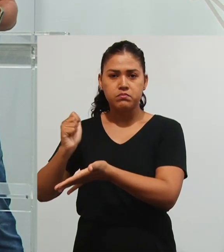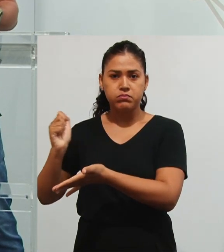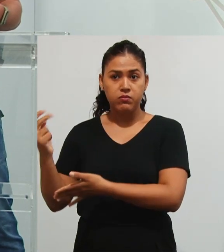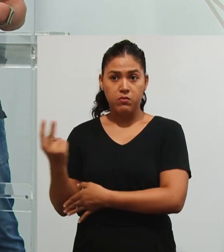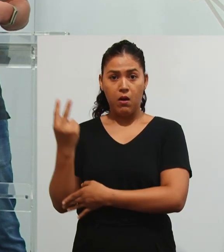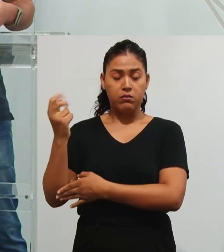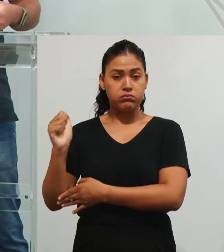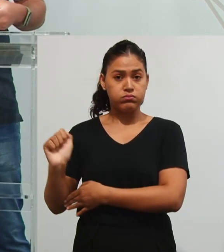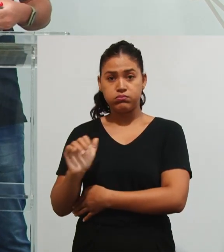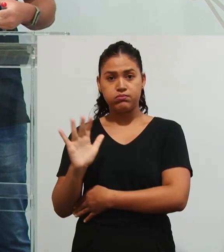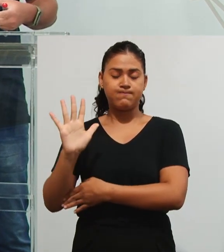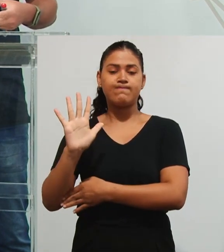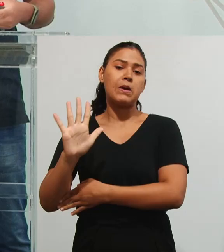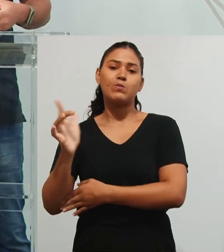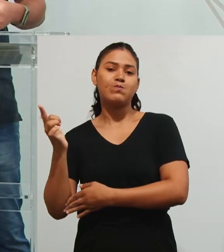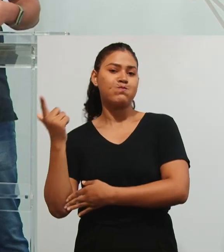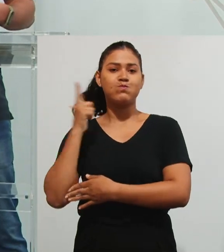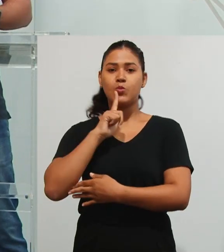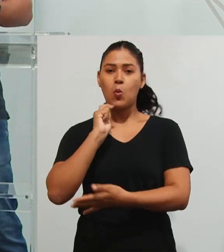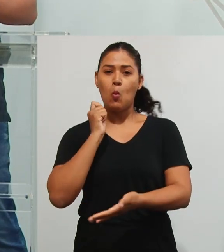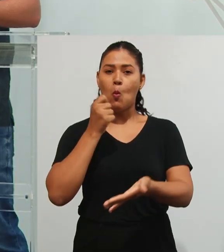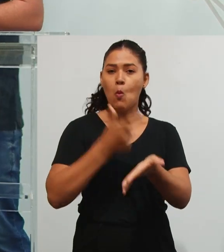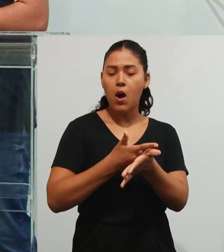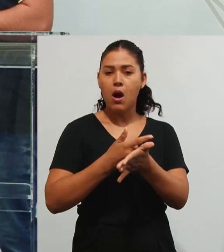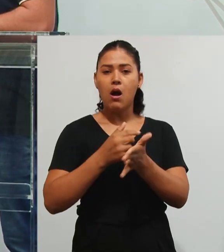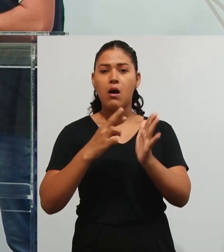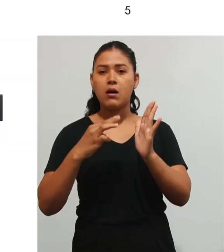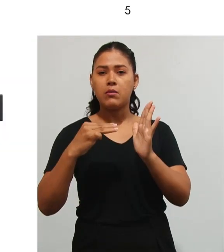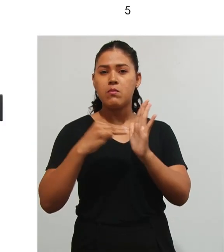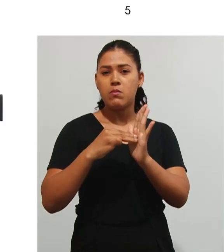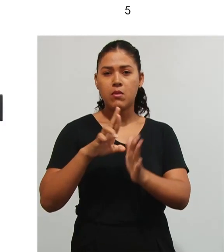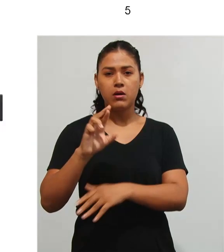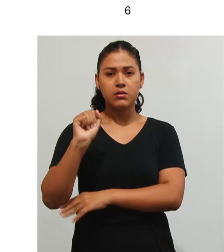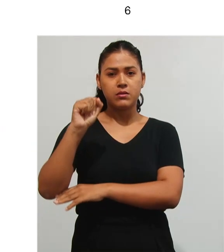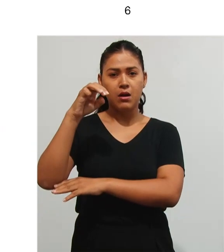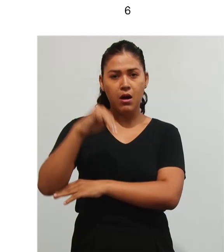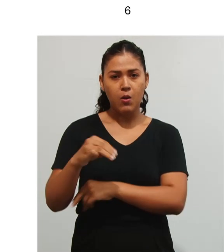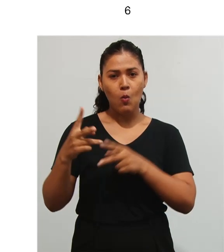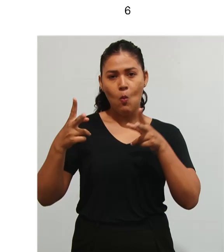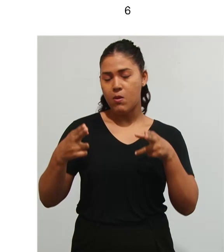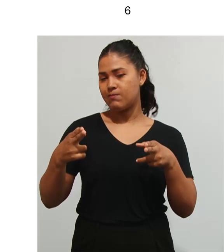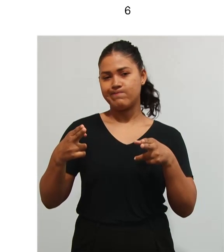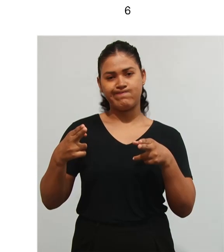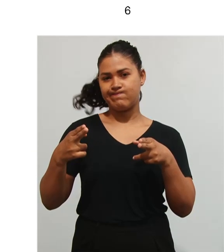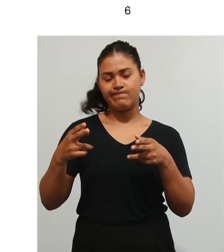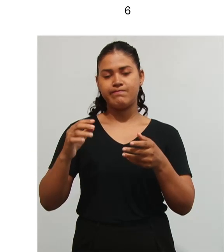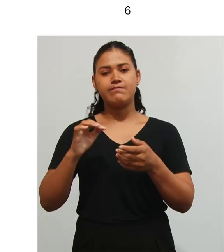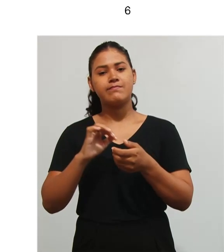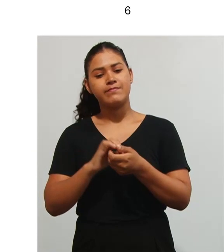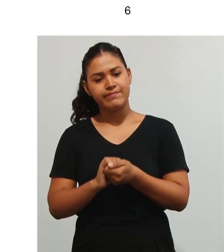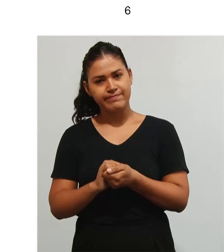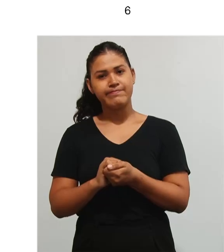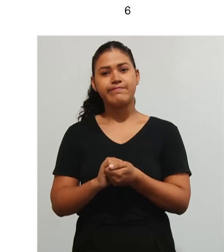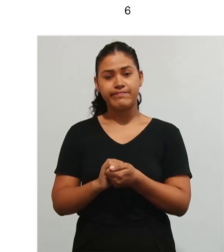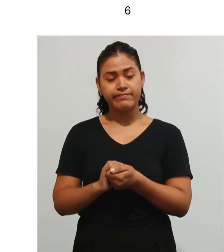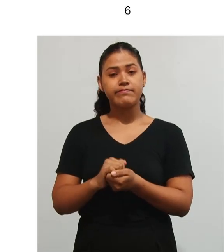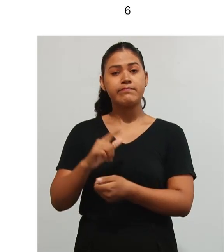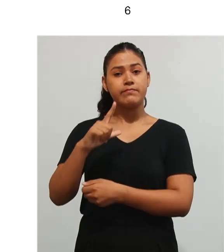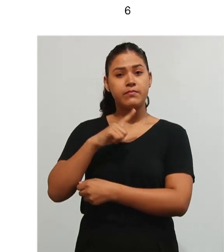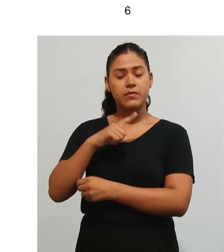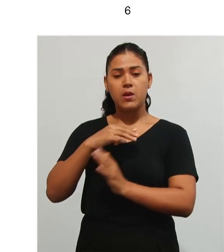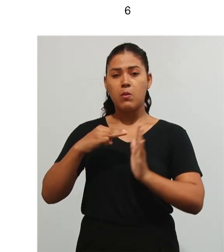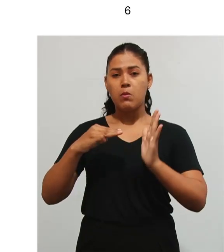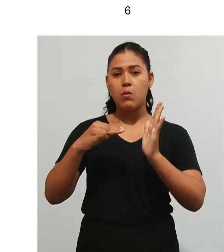RAM com tal capacidade de armazenamento, ok? Retomamos nosso slide. Então, falávamos aí sobre a memória RAM,